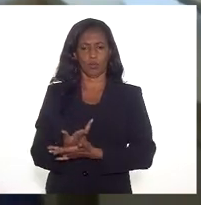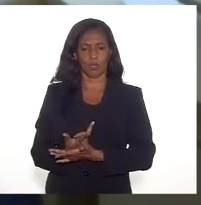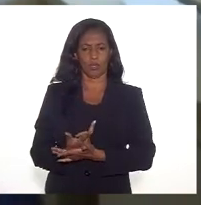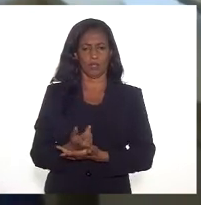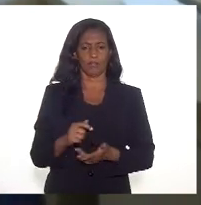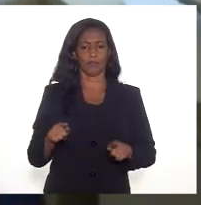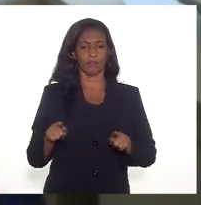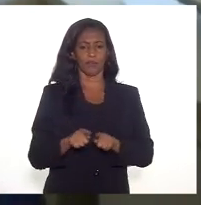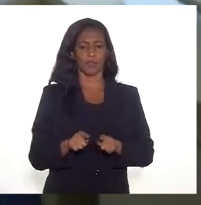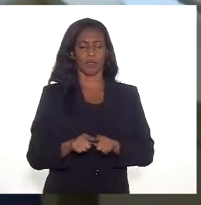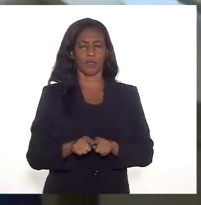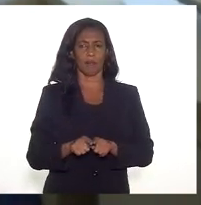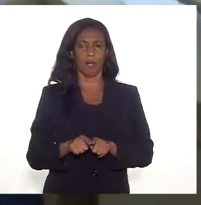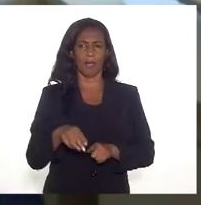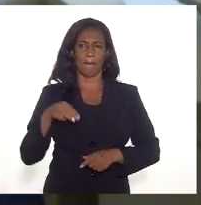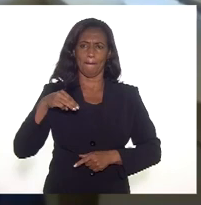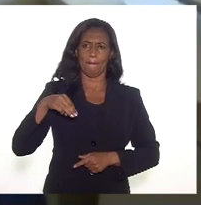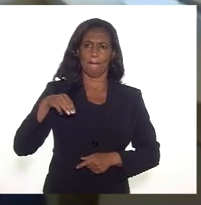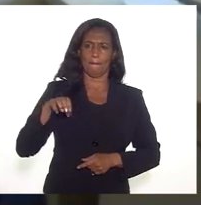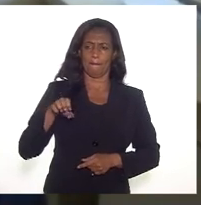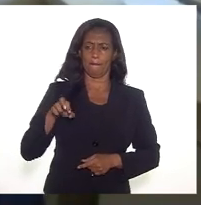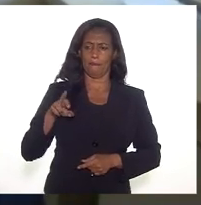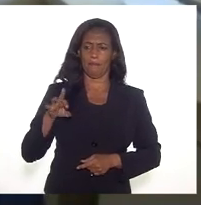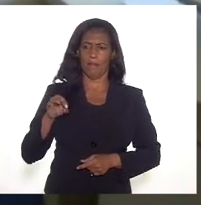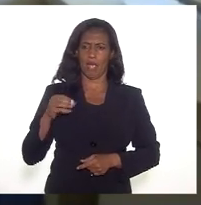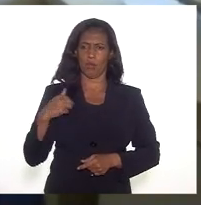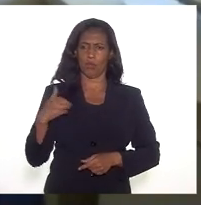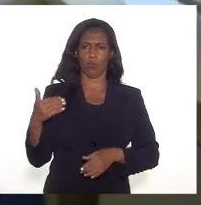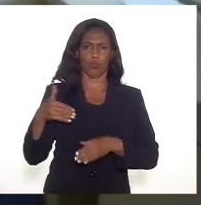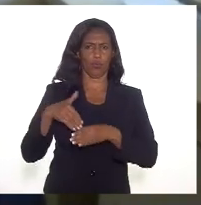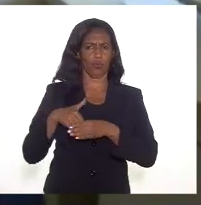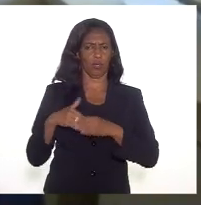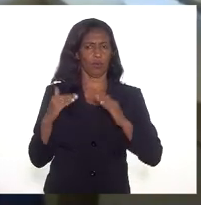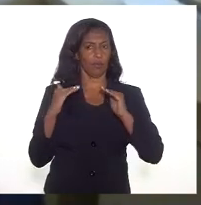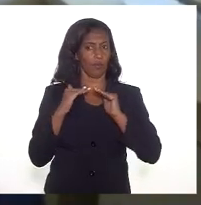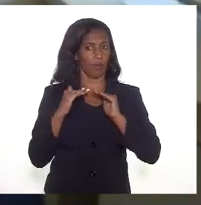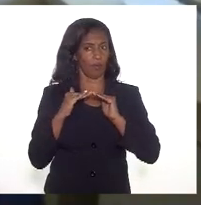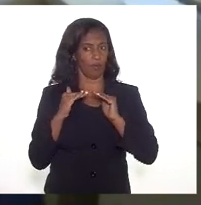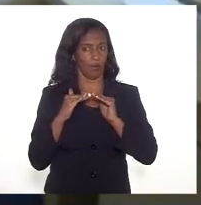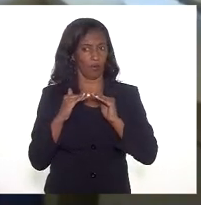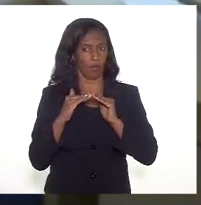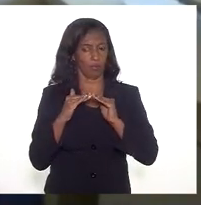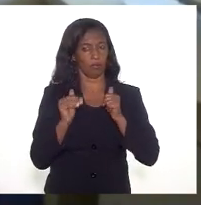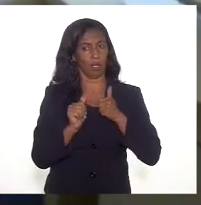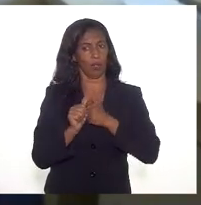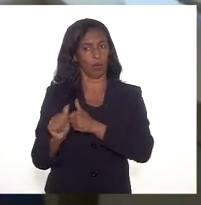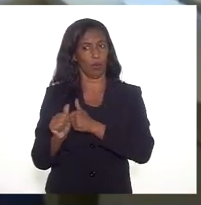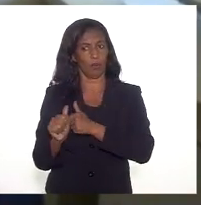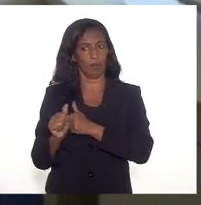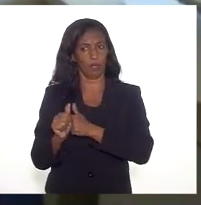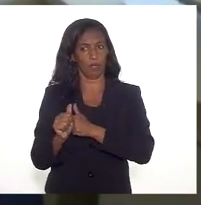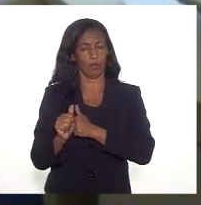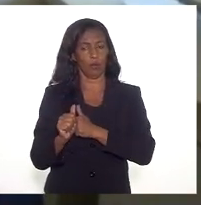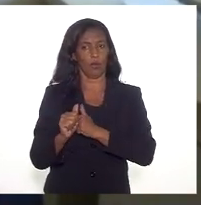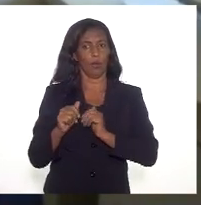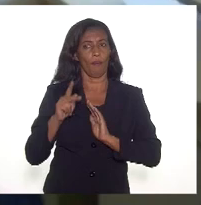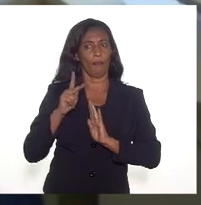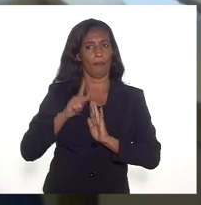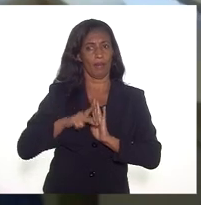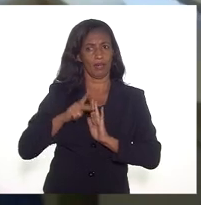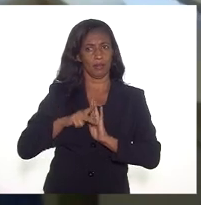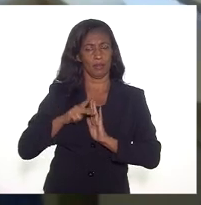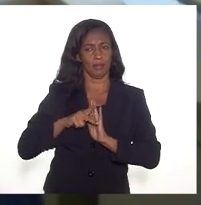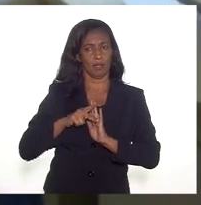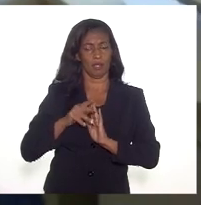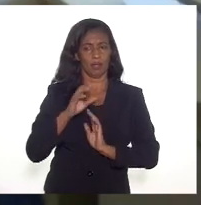posto, no mérito, estou votando favorável, acompanhando o parecer do